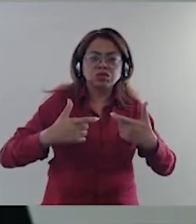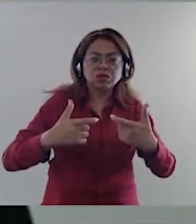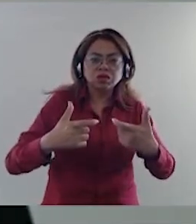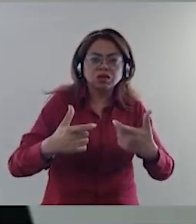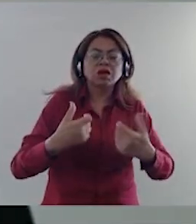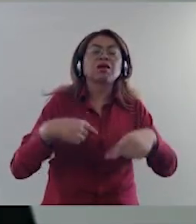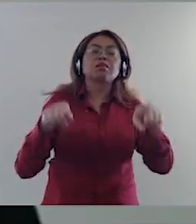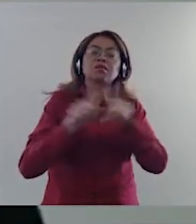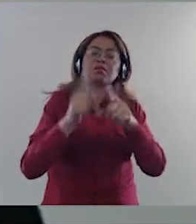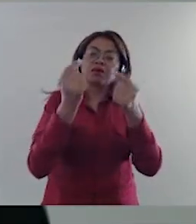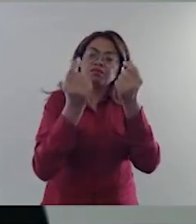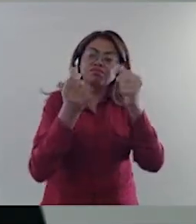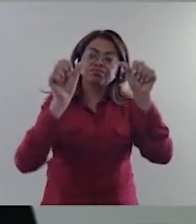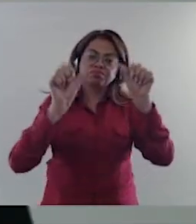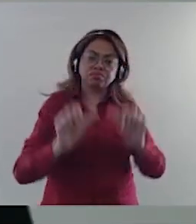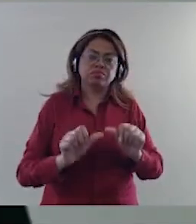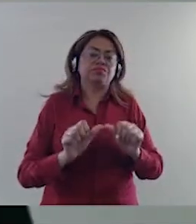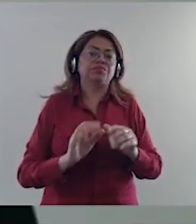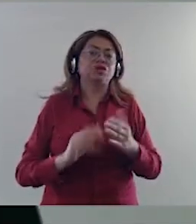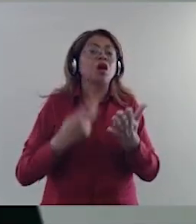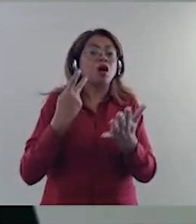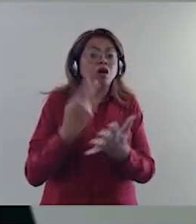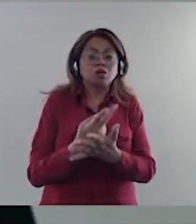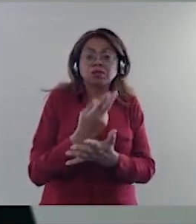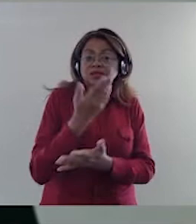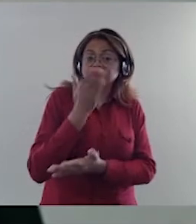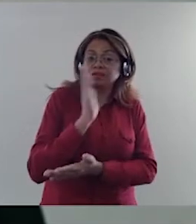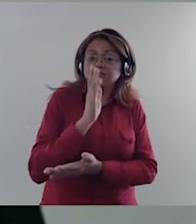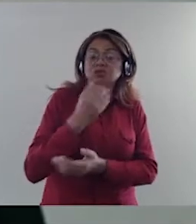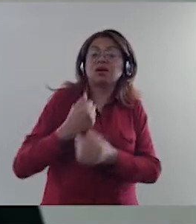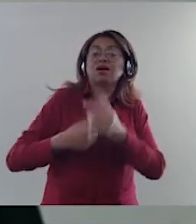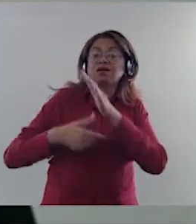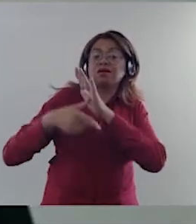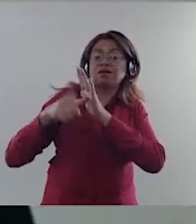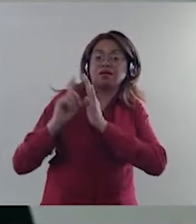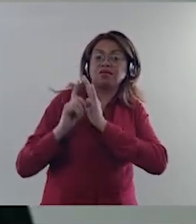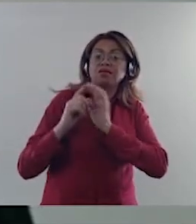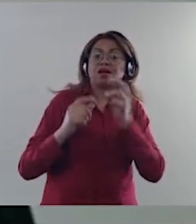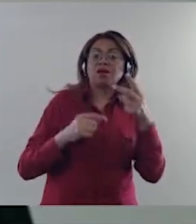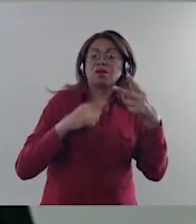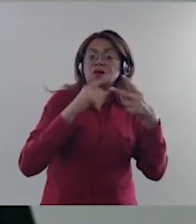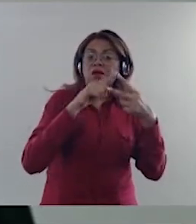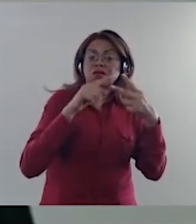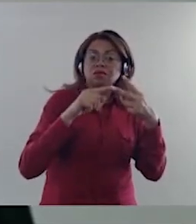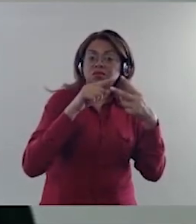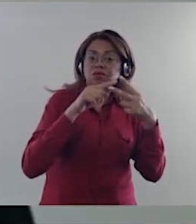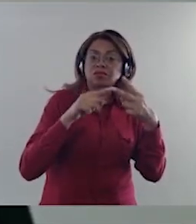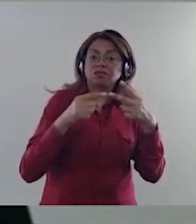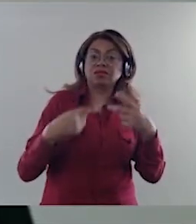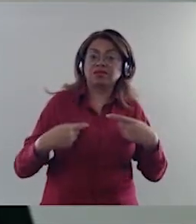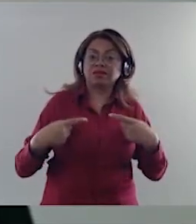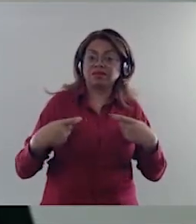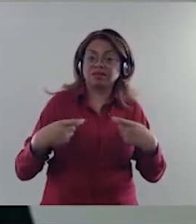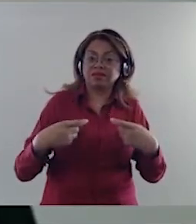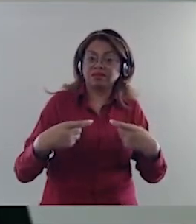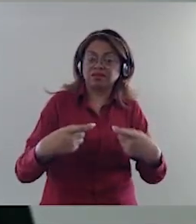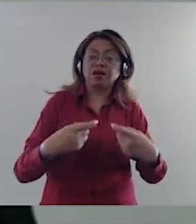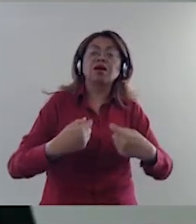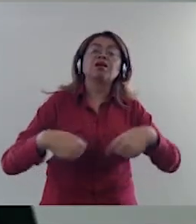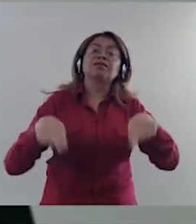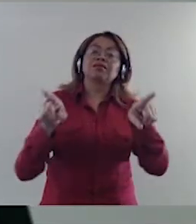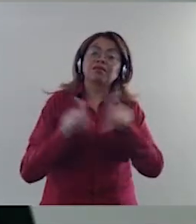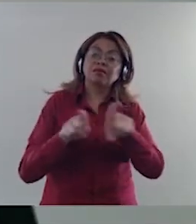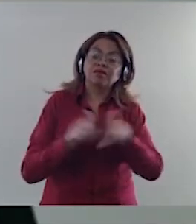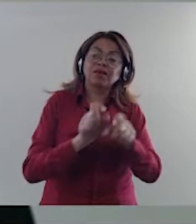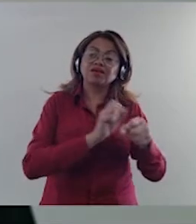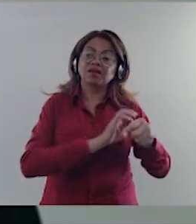crises econômicas. Foi assim com as 2 grandes guerras, foi assim com a epidemia de um